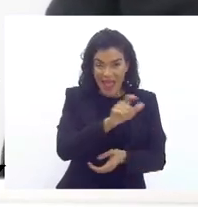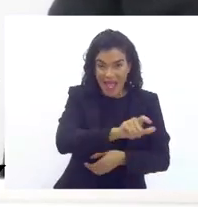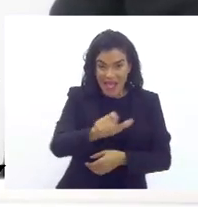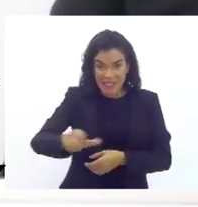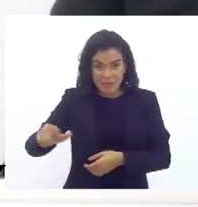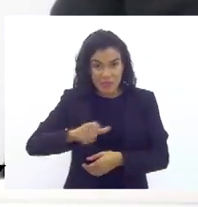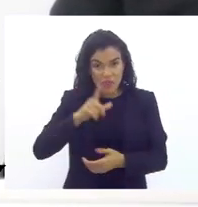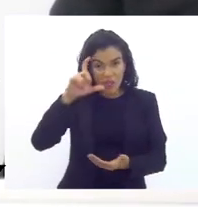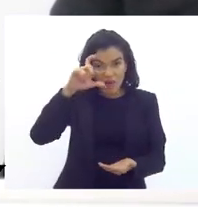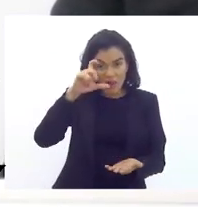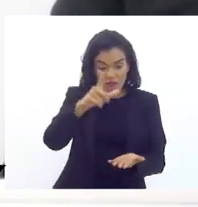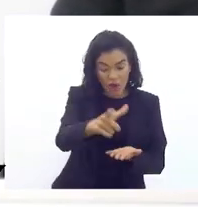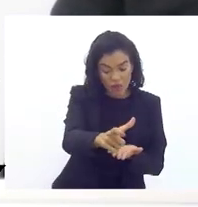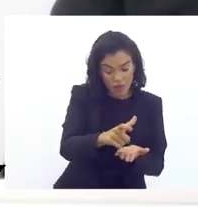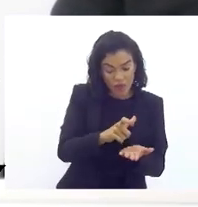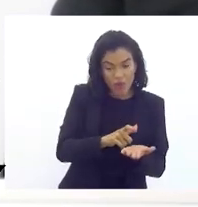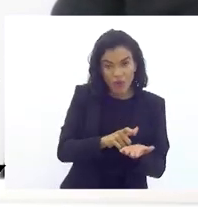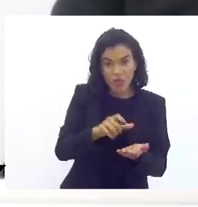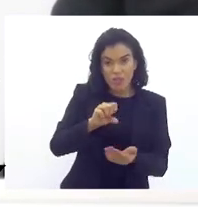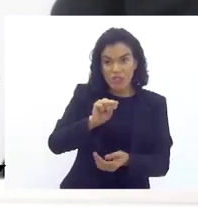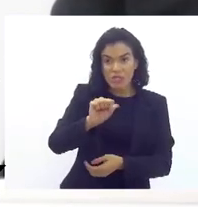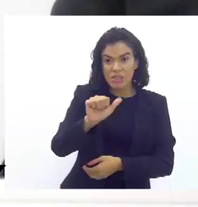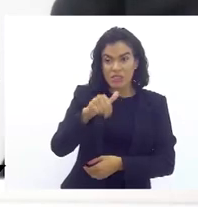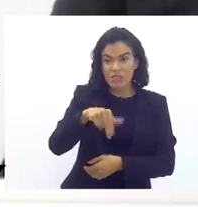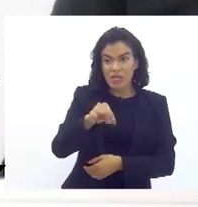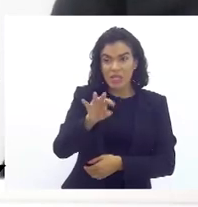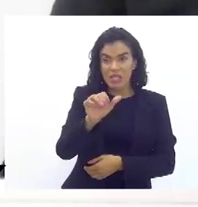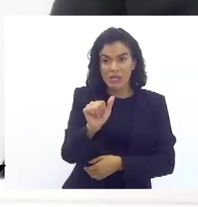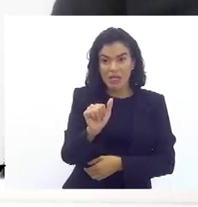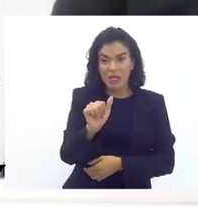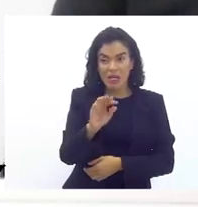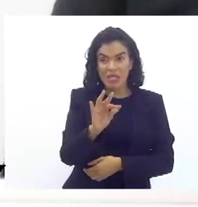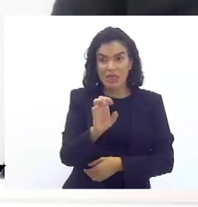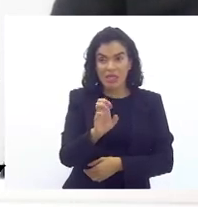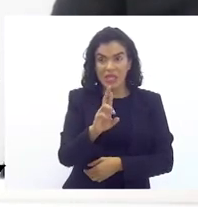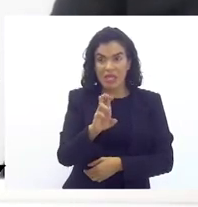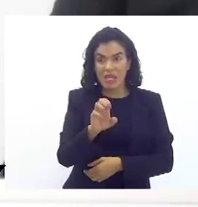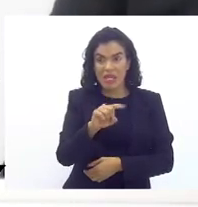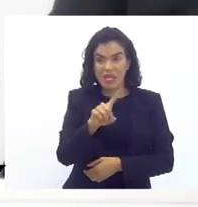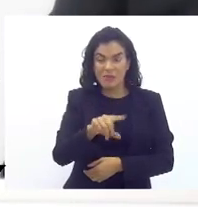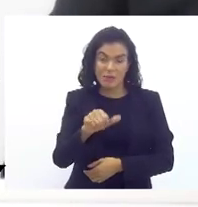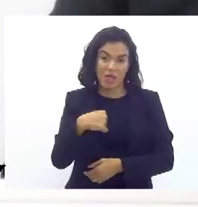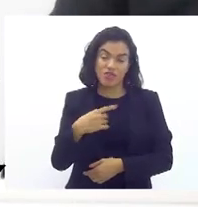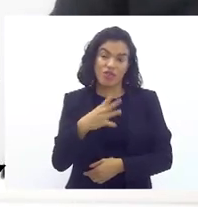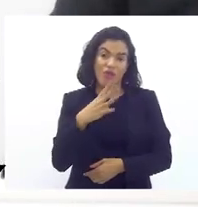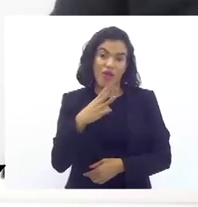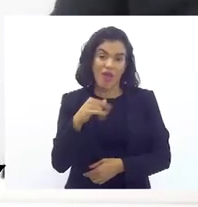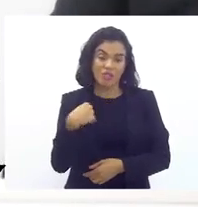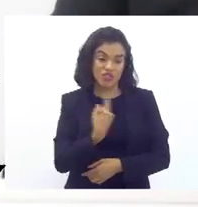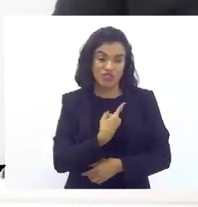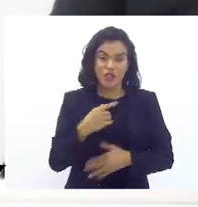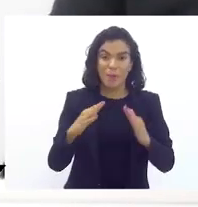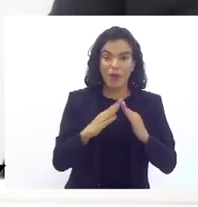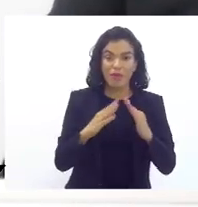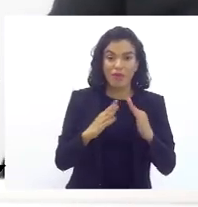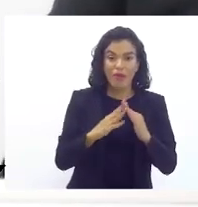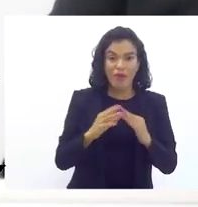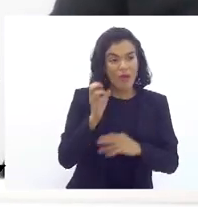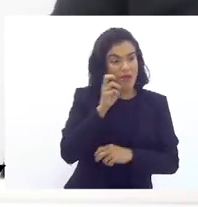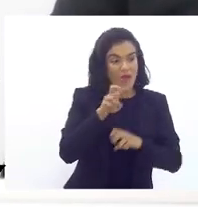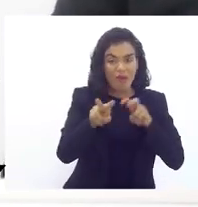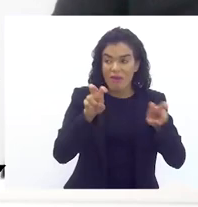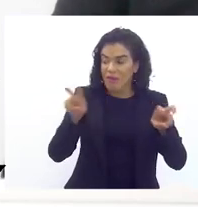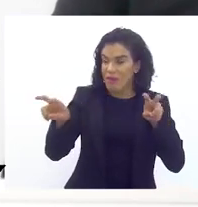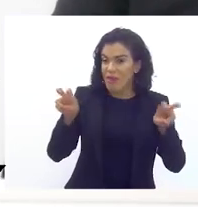estavam fotográfico da delegacia de Santa Teresa pessoas que vivem nas ruas de Santa Teresa que a gente conhece que a gente é moradores circula por ali e vê as pessoas